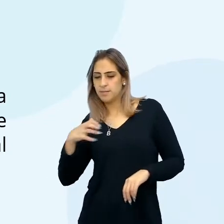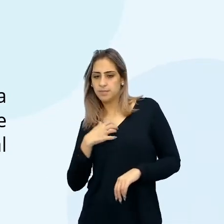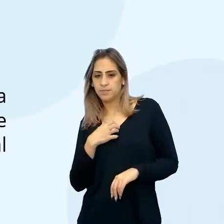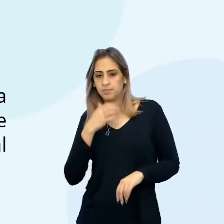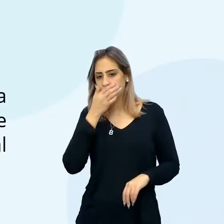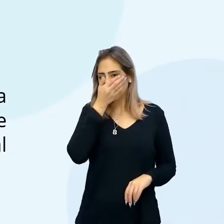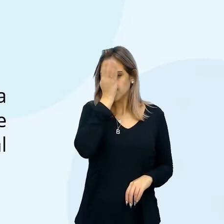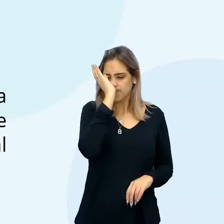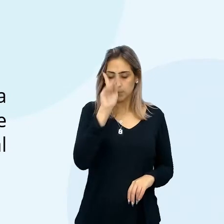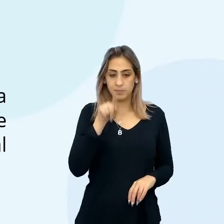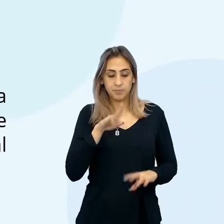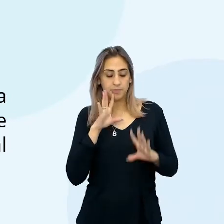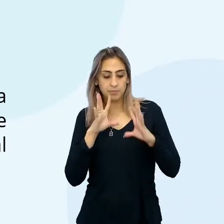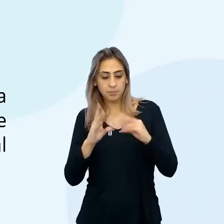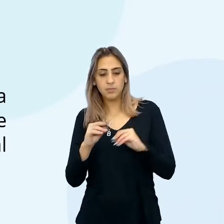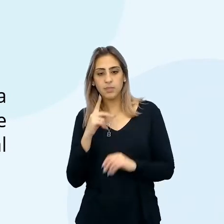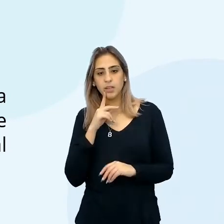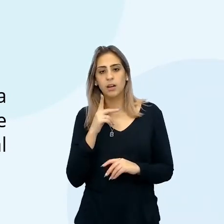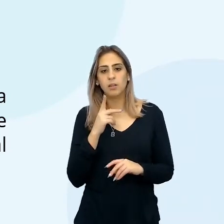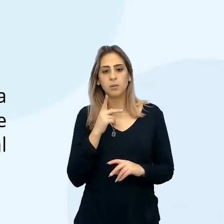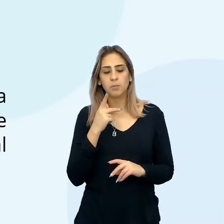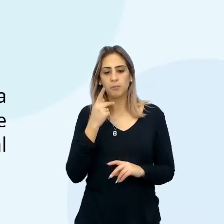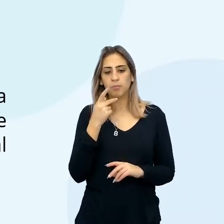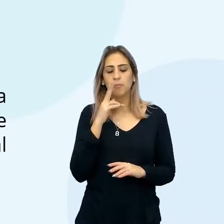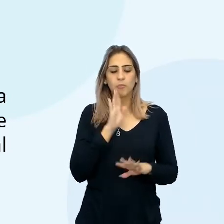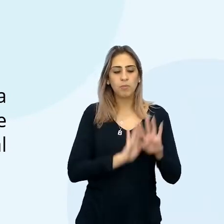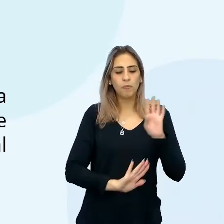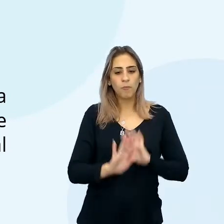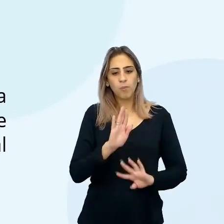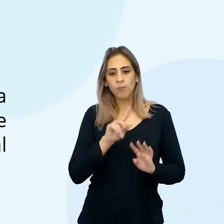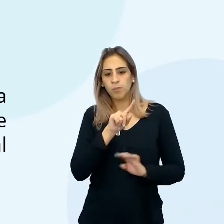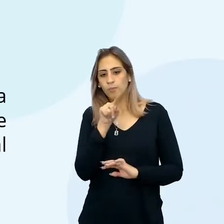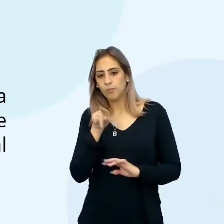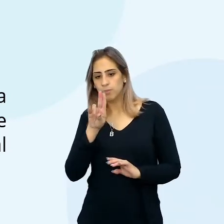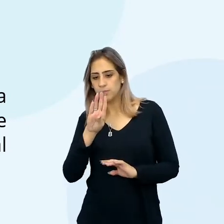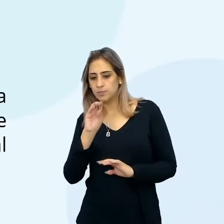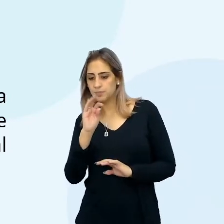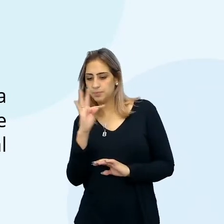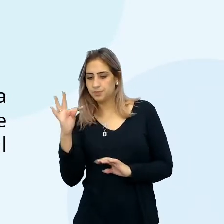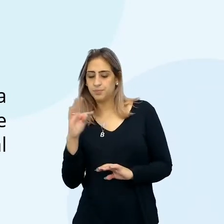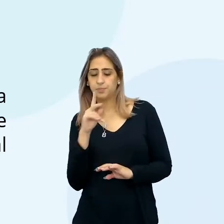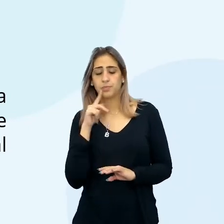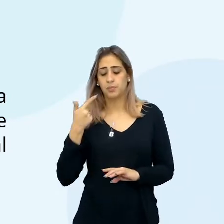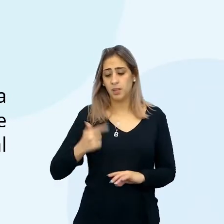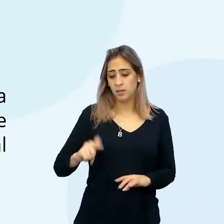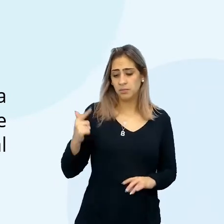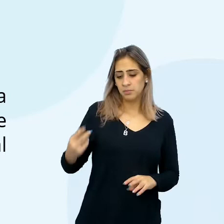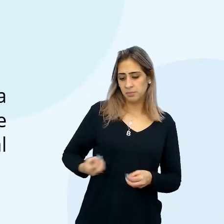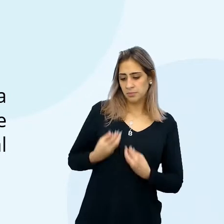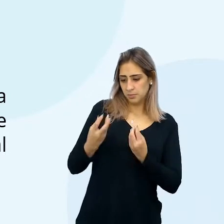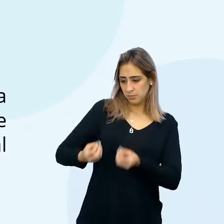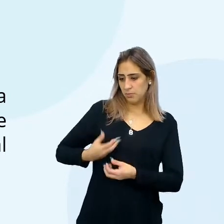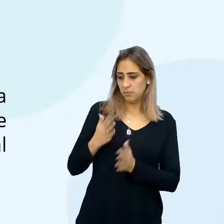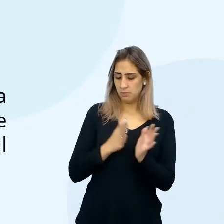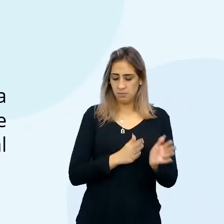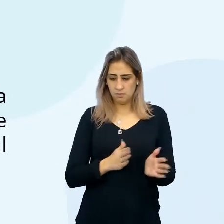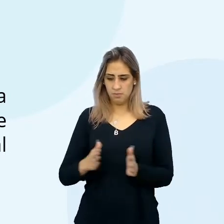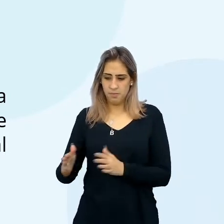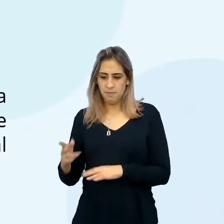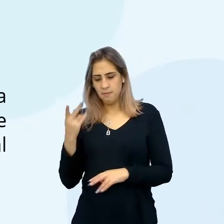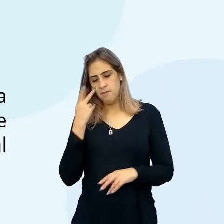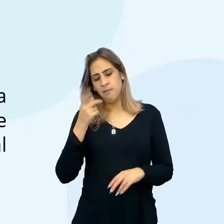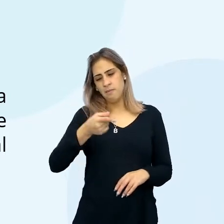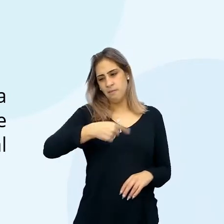era exatamente essa que serve de premissa para a Zuboff, que é a seguinte: cada vez mais dados vão ser produzidos